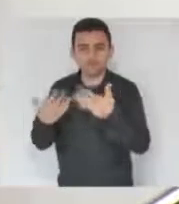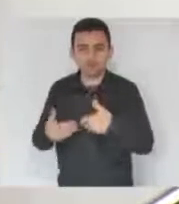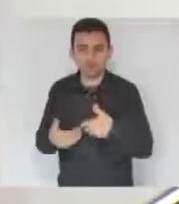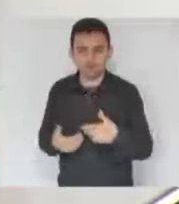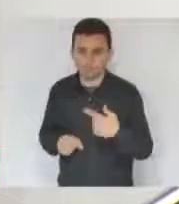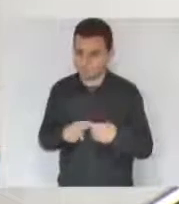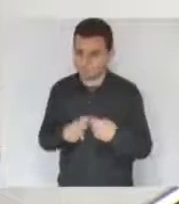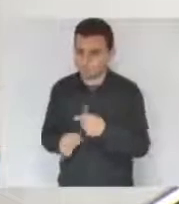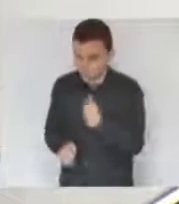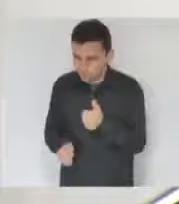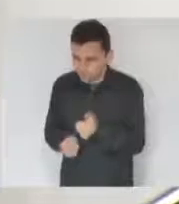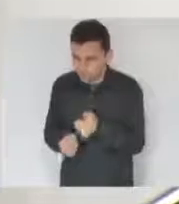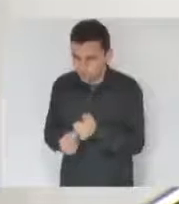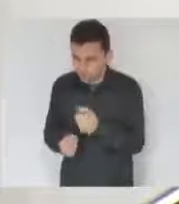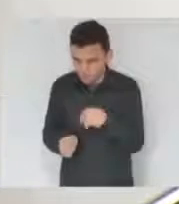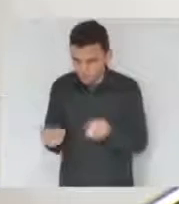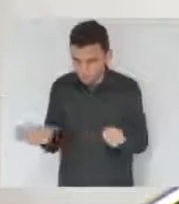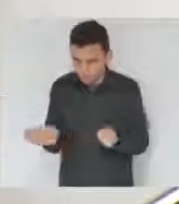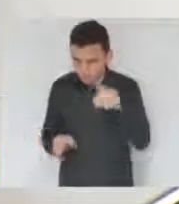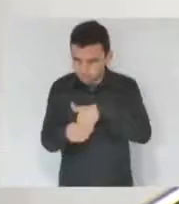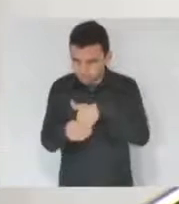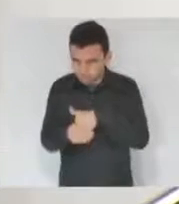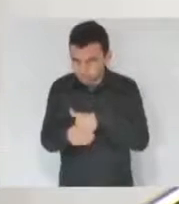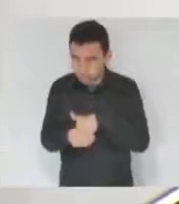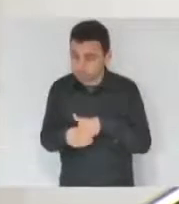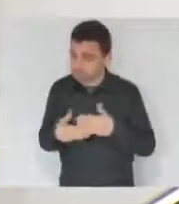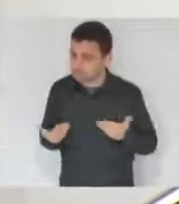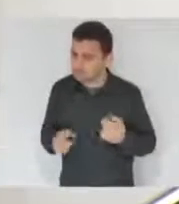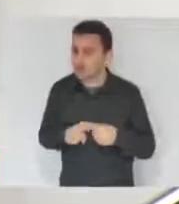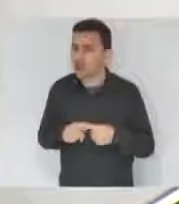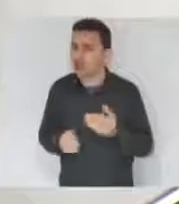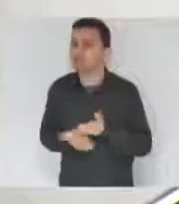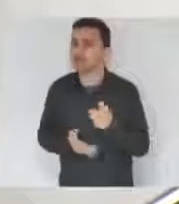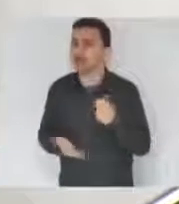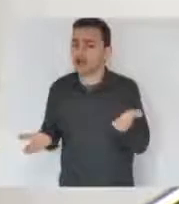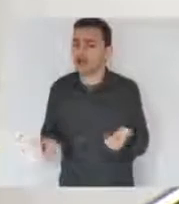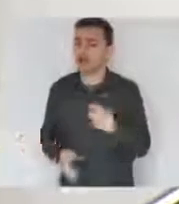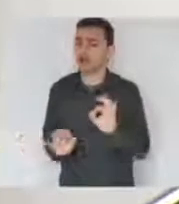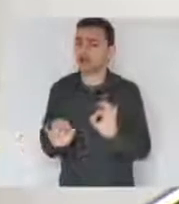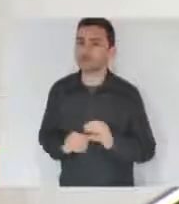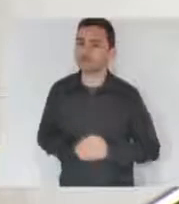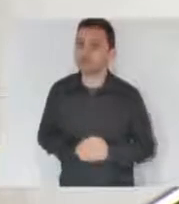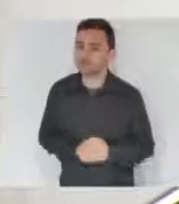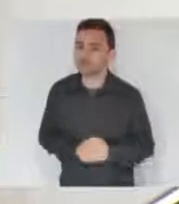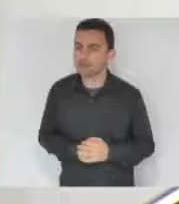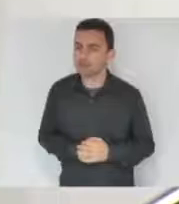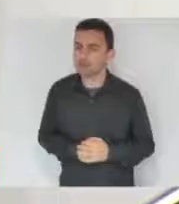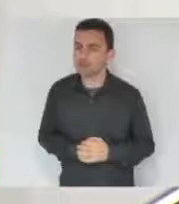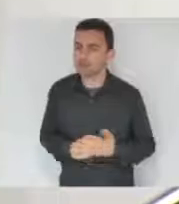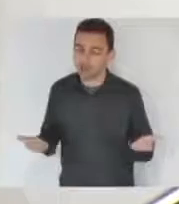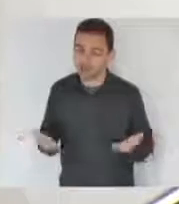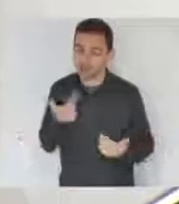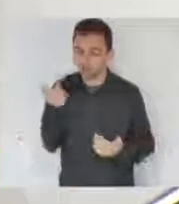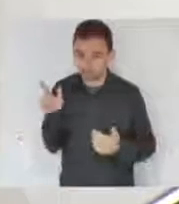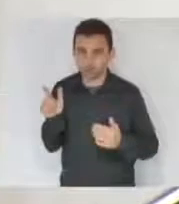próximo do período eleitoral? O que está acontecendo? Por que que não pode botar funcionar agora? Eu queria trazer outra reflexão, deputado Ismael,